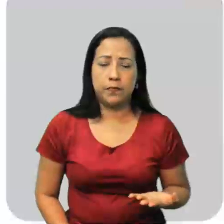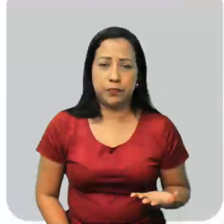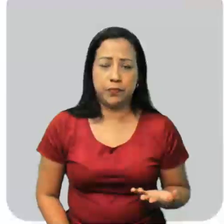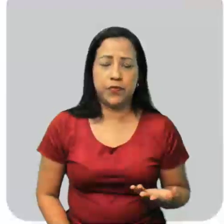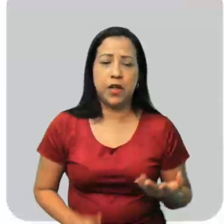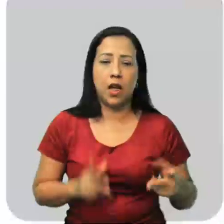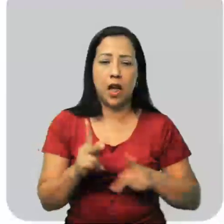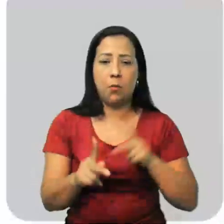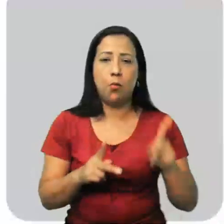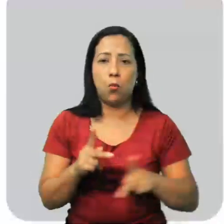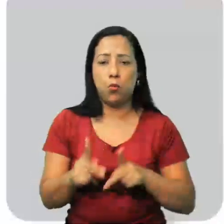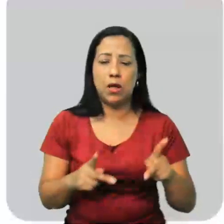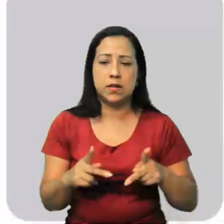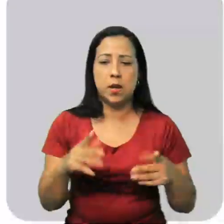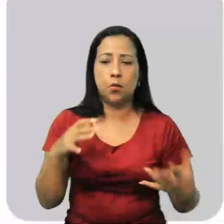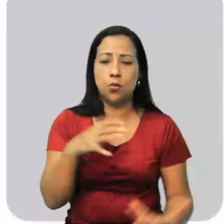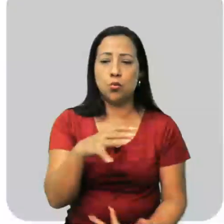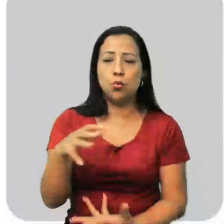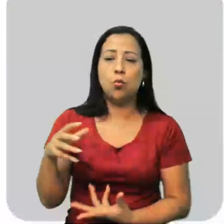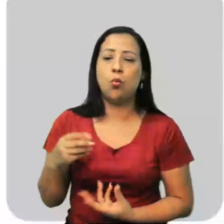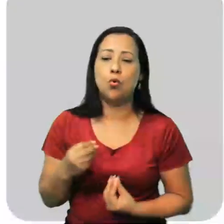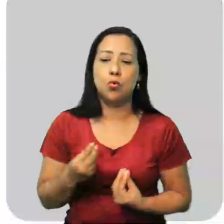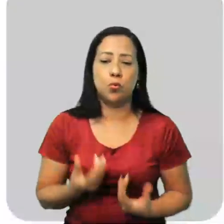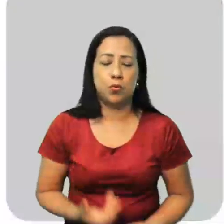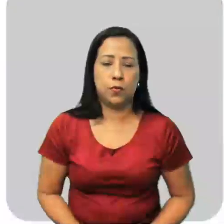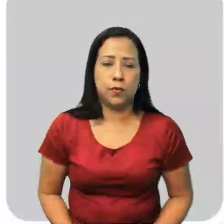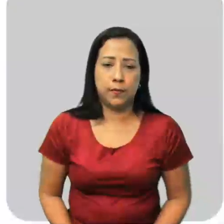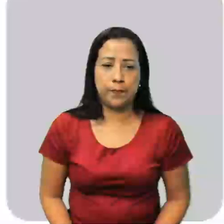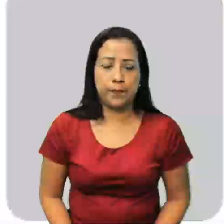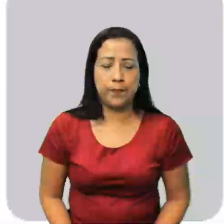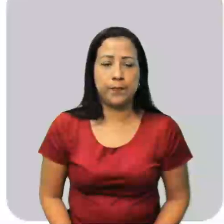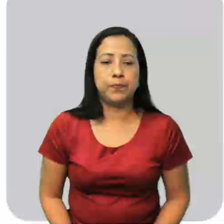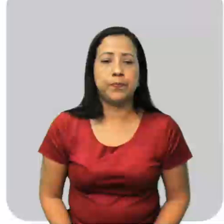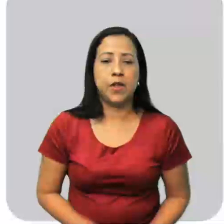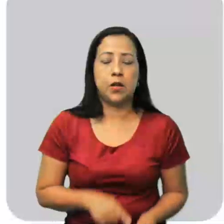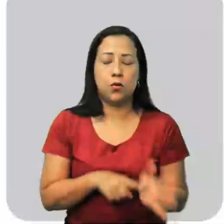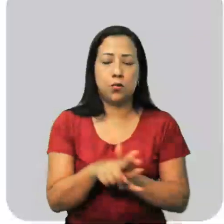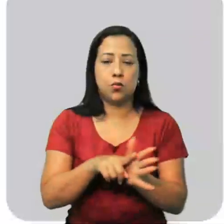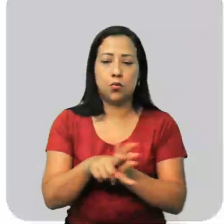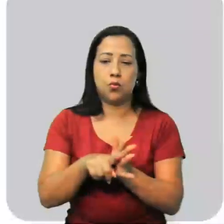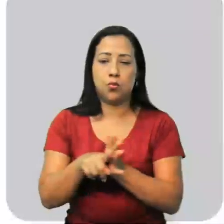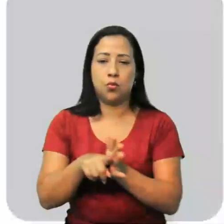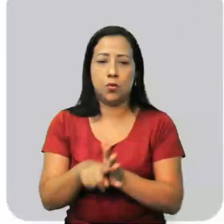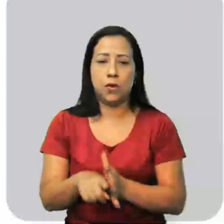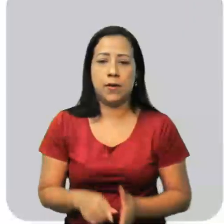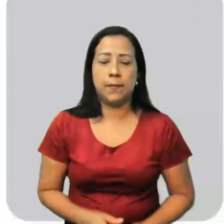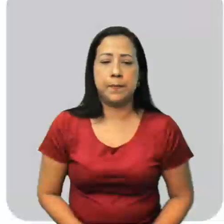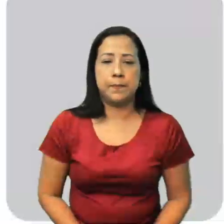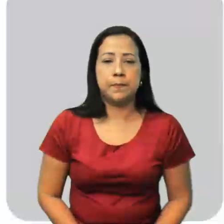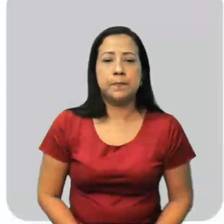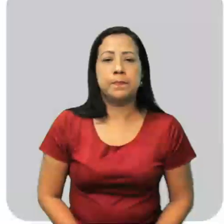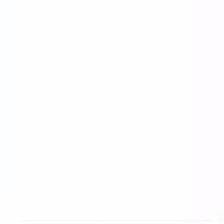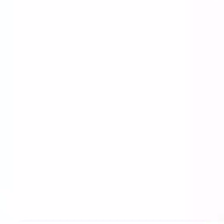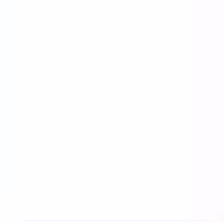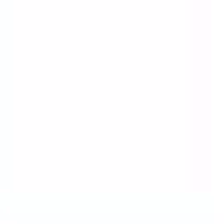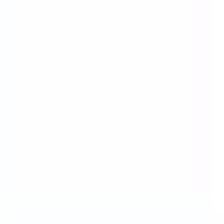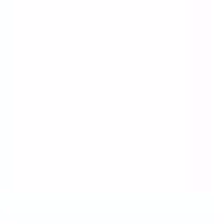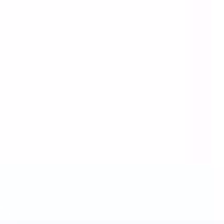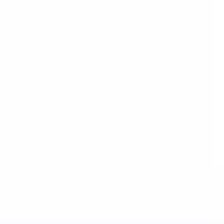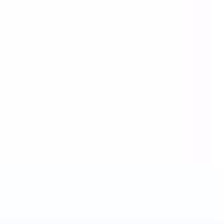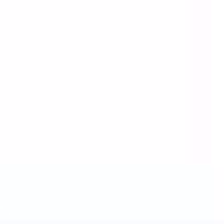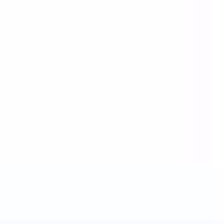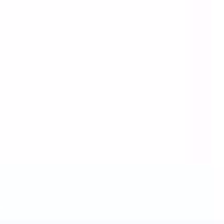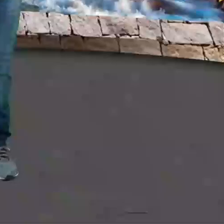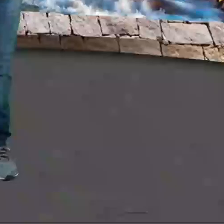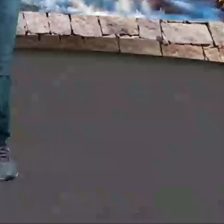vem através do censo demográfico, tá? Vejam só, ok? Vamos aqui